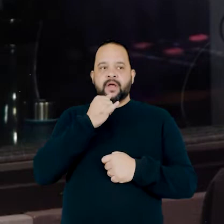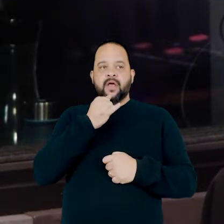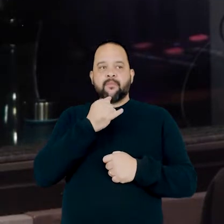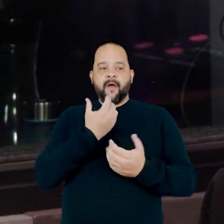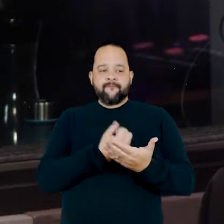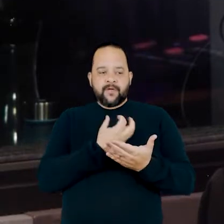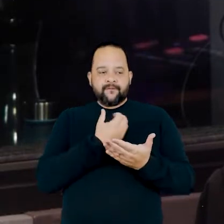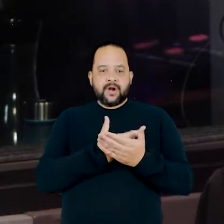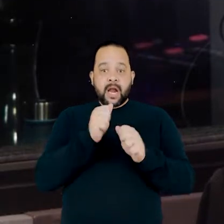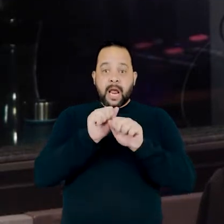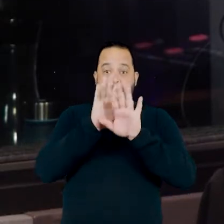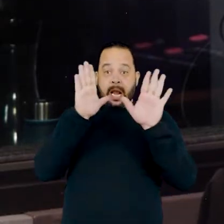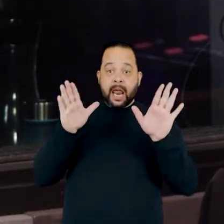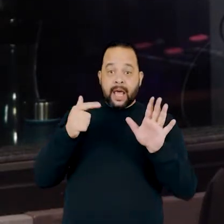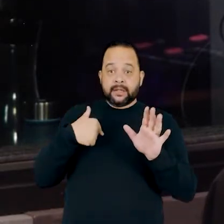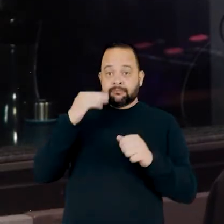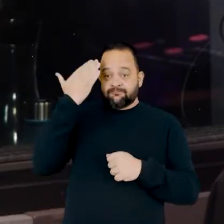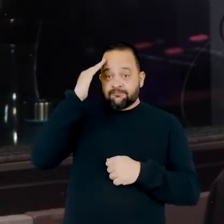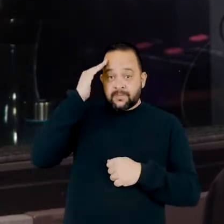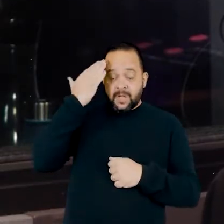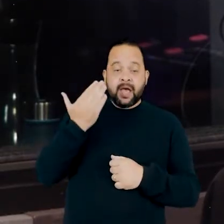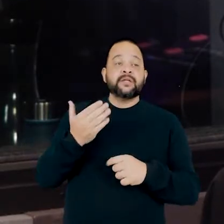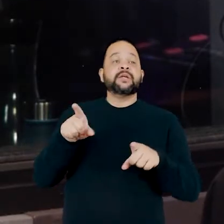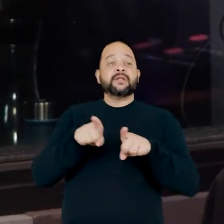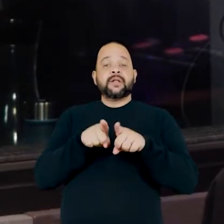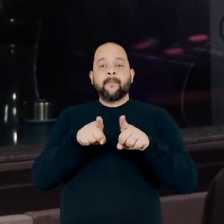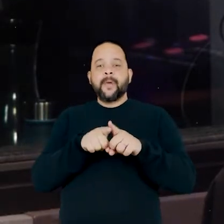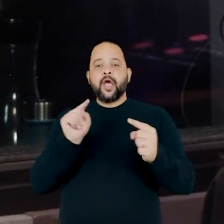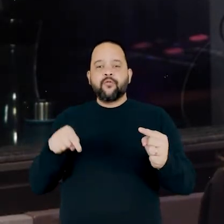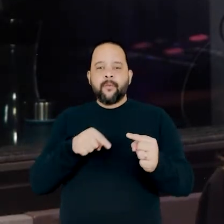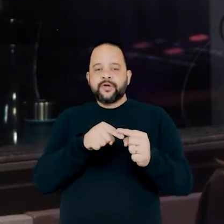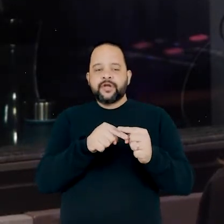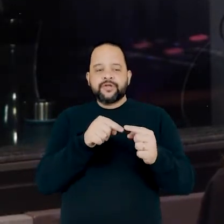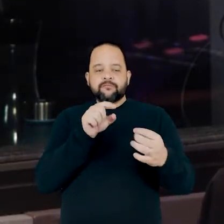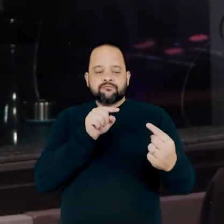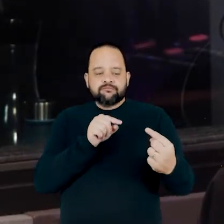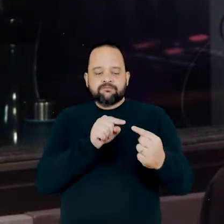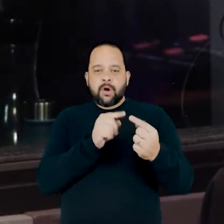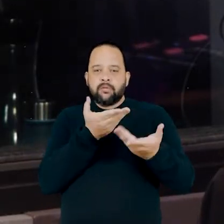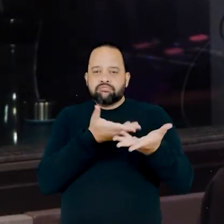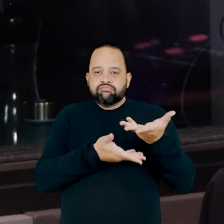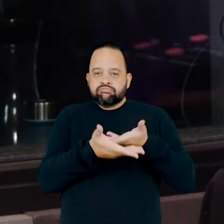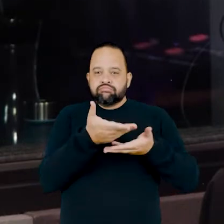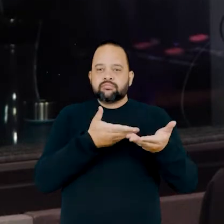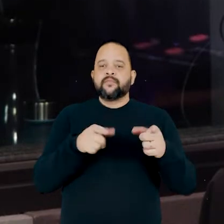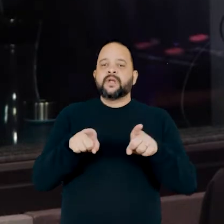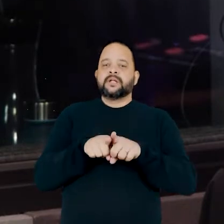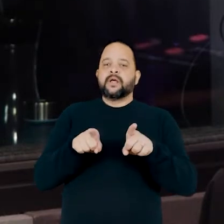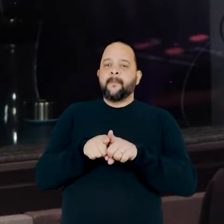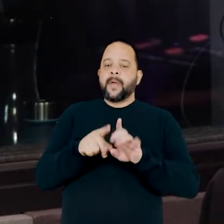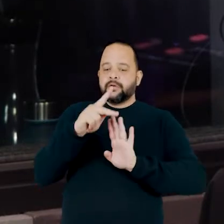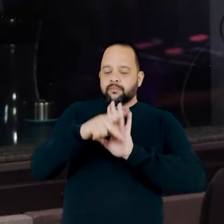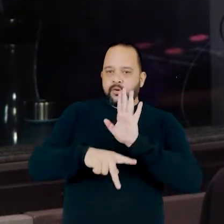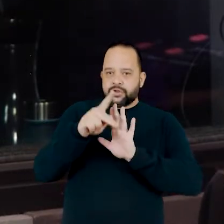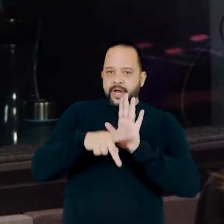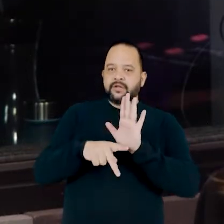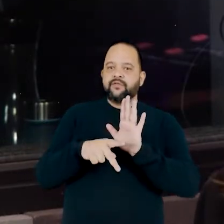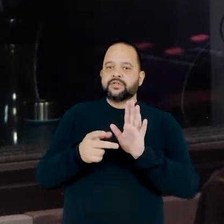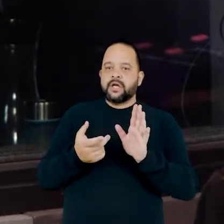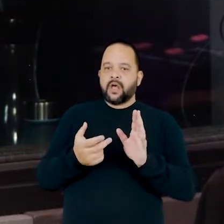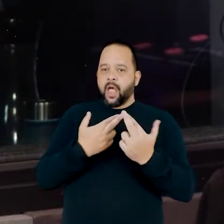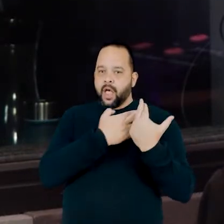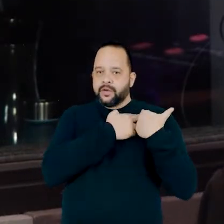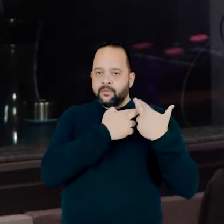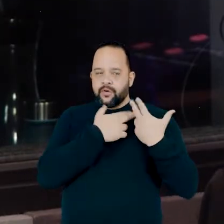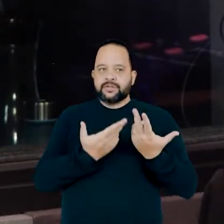né? É uma meta que sai bem definida, né? É uma defesa de projeto que você conseguiu fazer sem interrupção. Porque a partir do momento que a